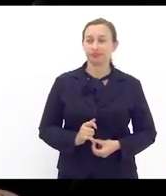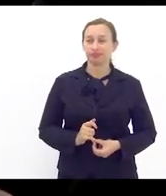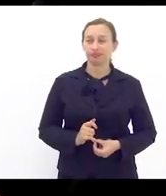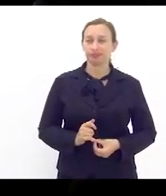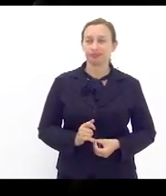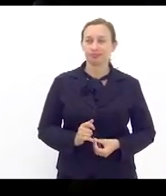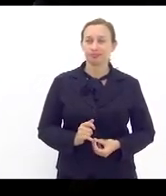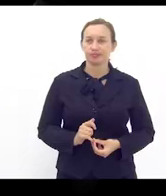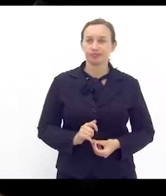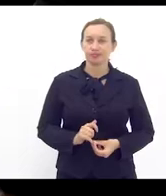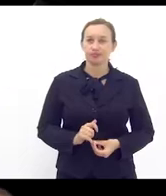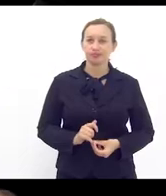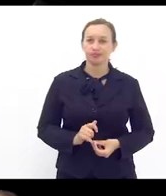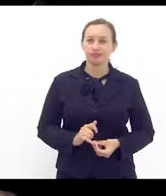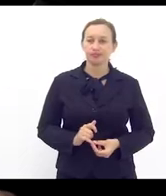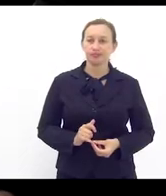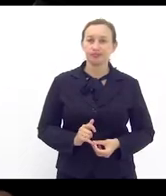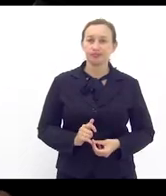boa noite